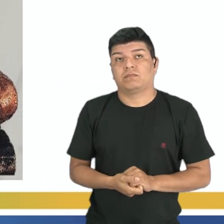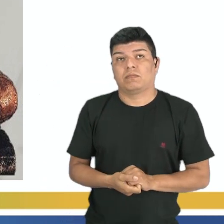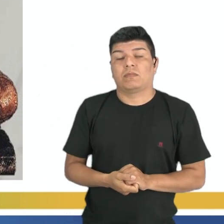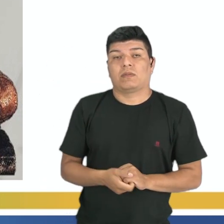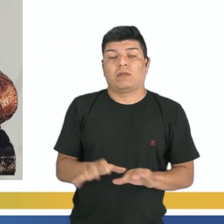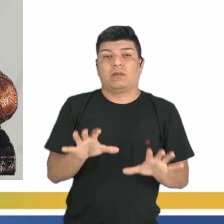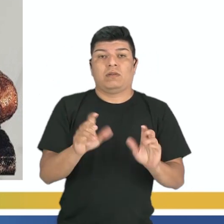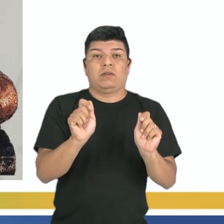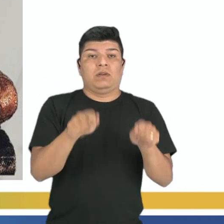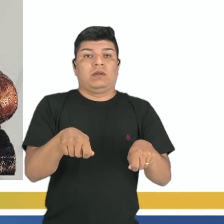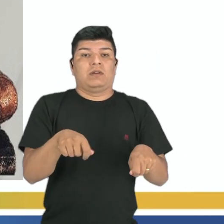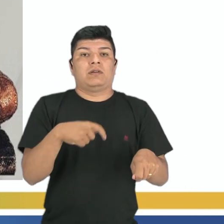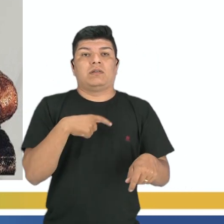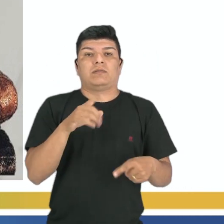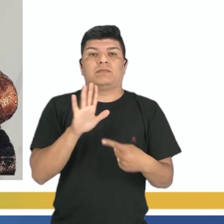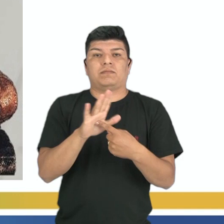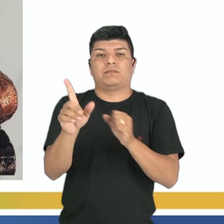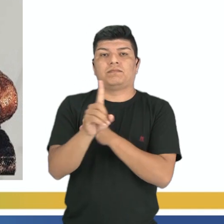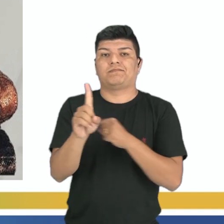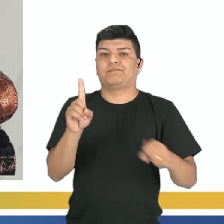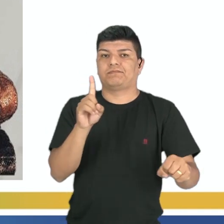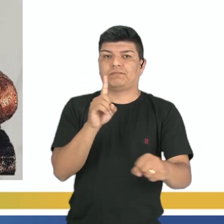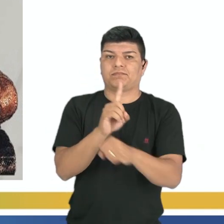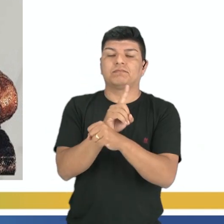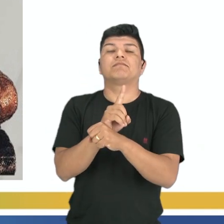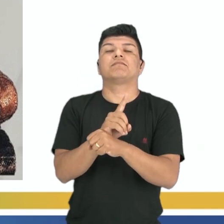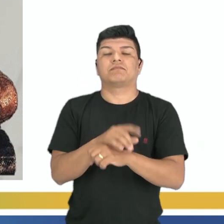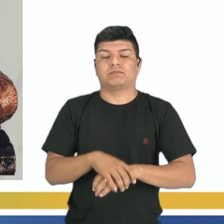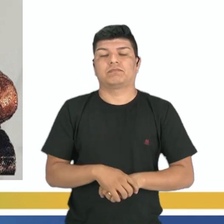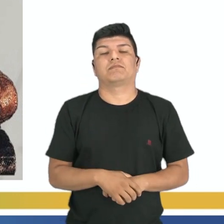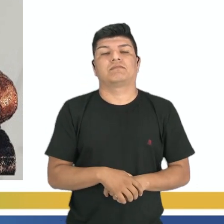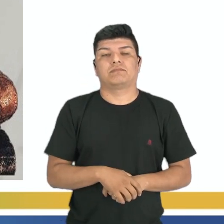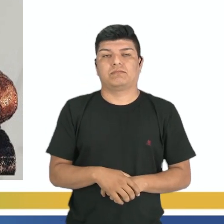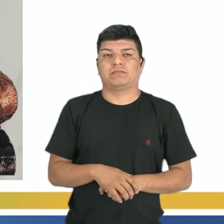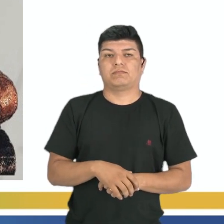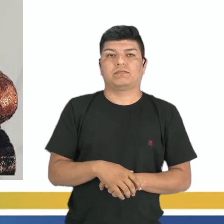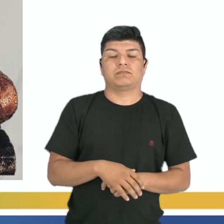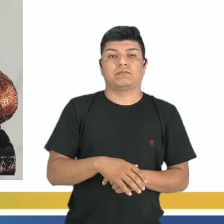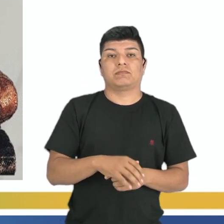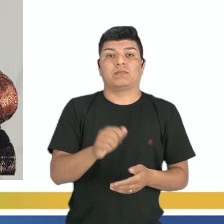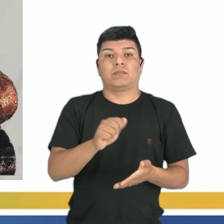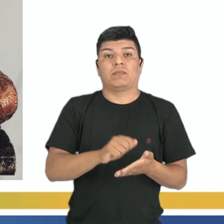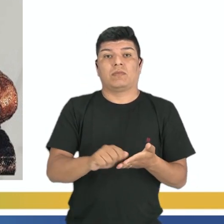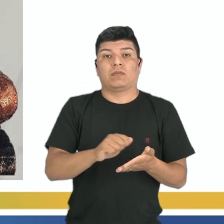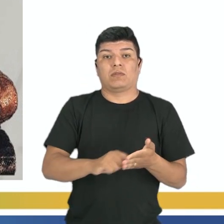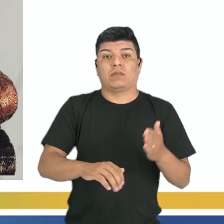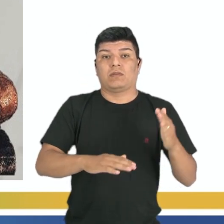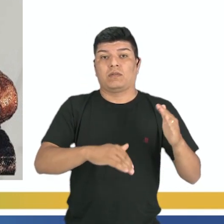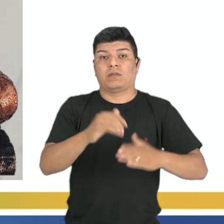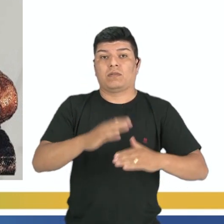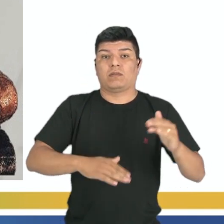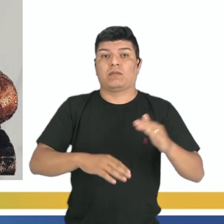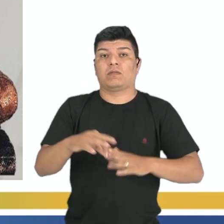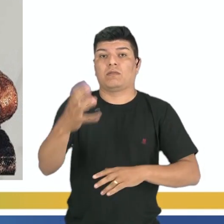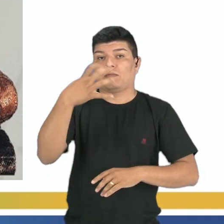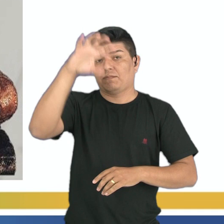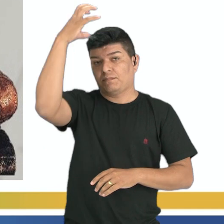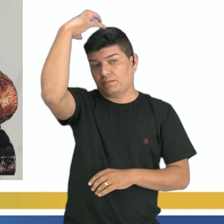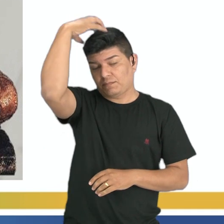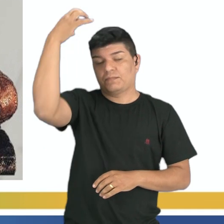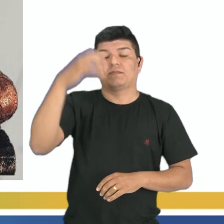eles possuíam um grande destaque social. Os escribas eram geralmente funcionários reais,